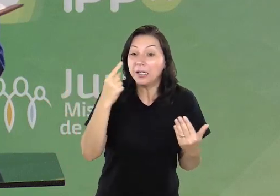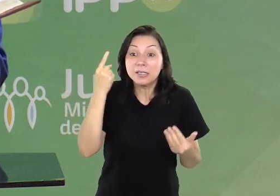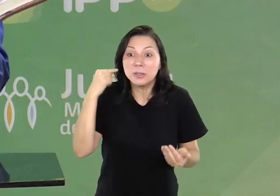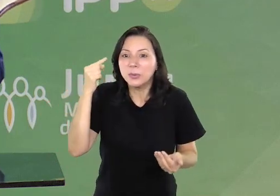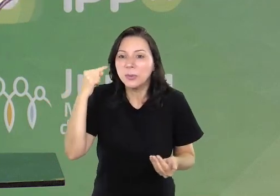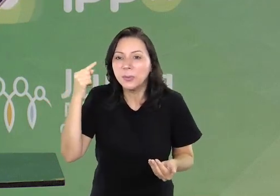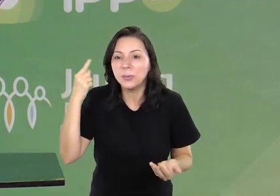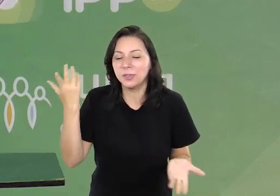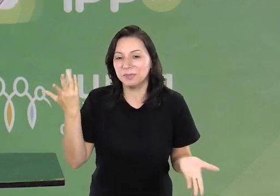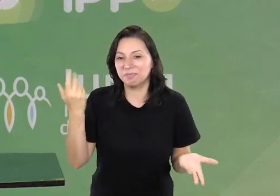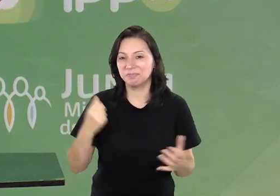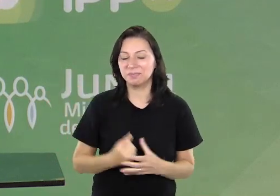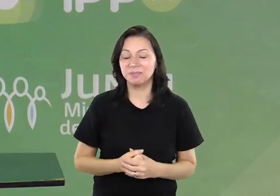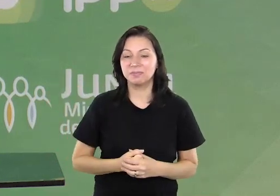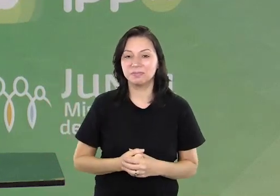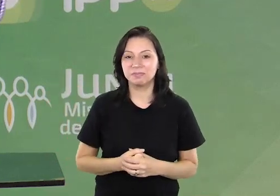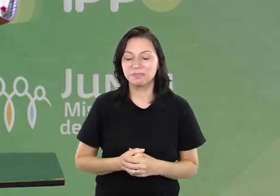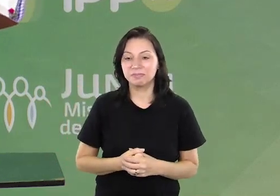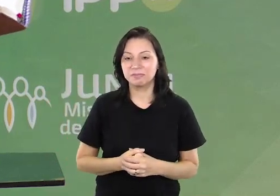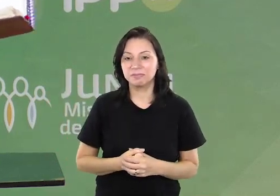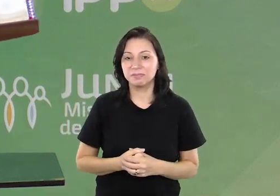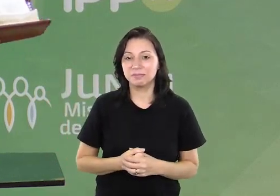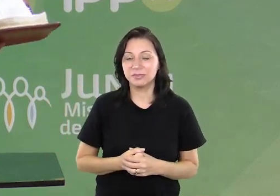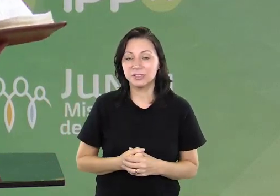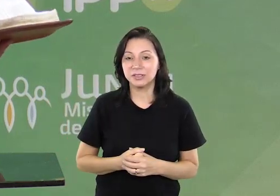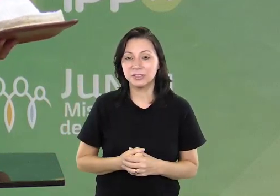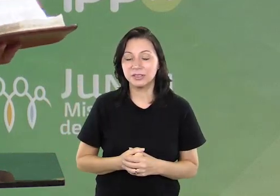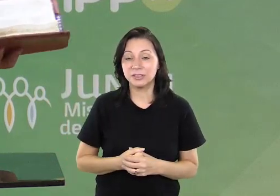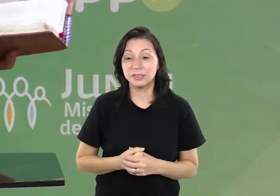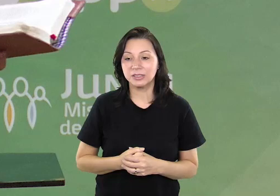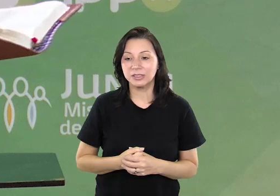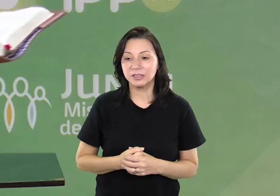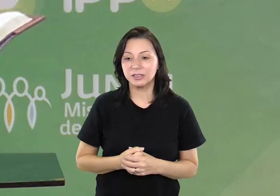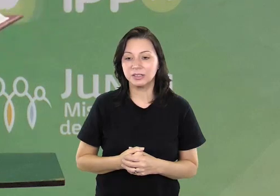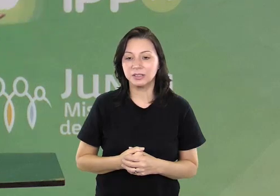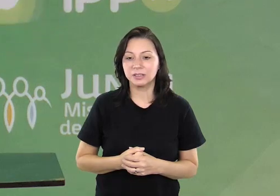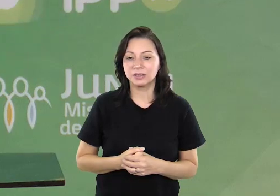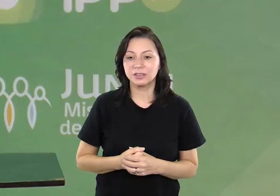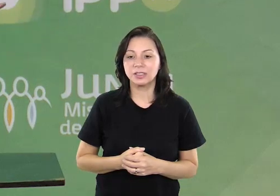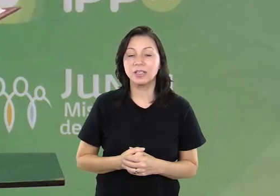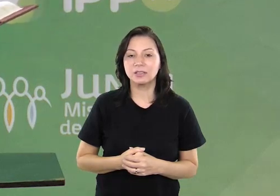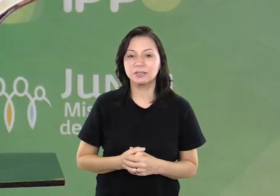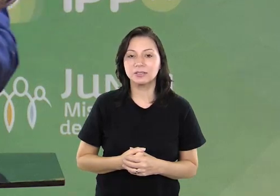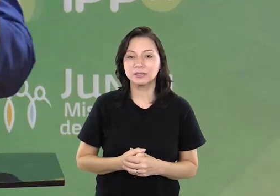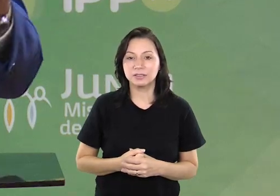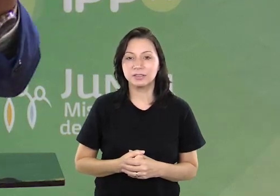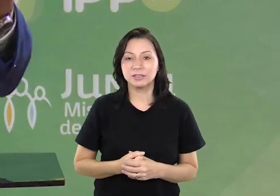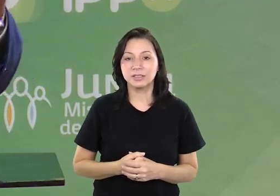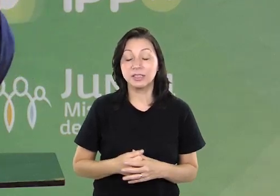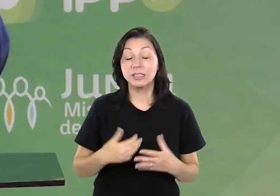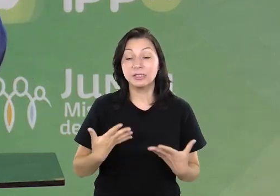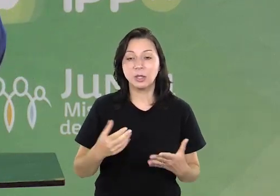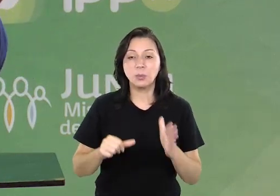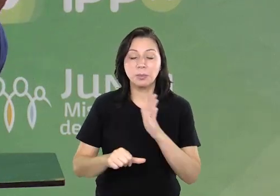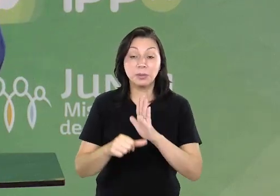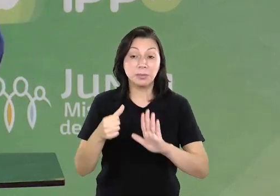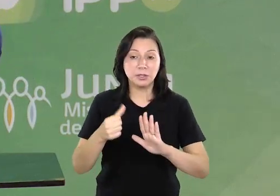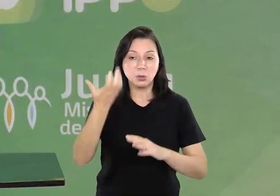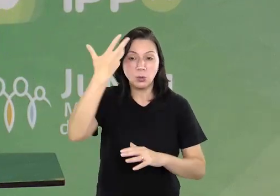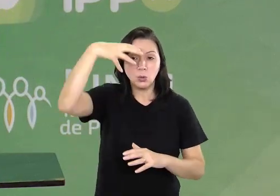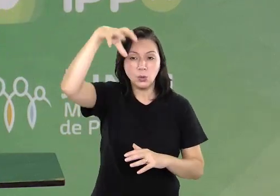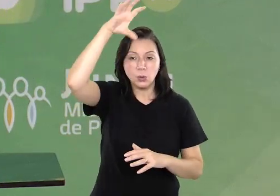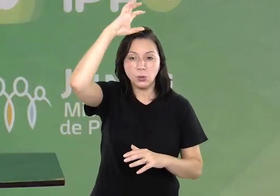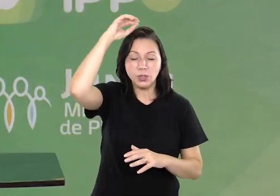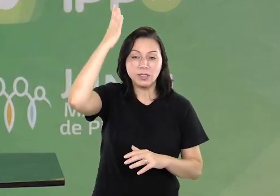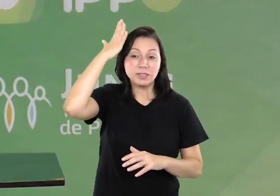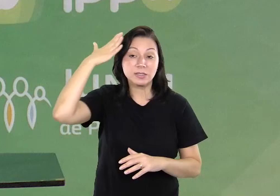se você perceber ele vai buscar a felicidade primeiramente no que nós chamaremos do Riso a ideia Aqui é do